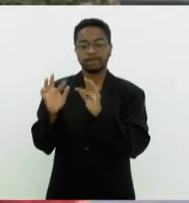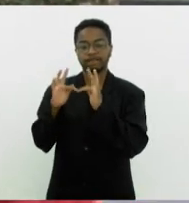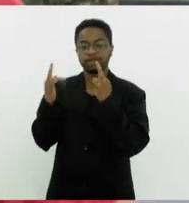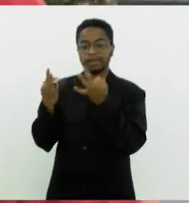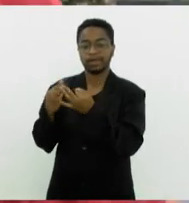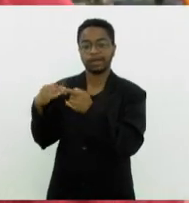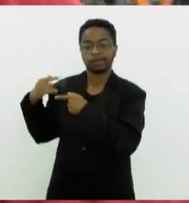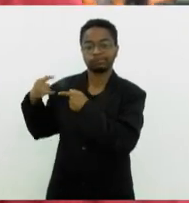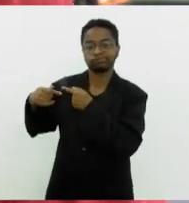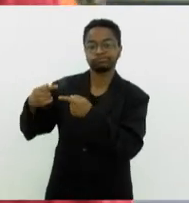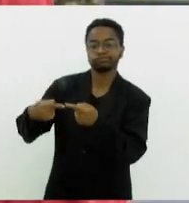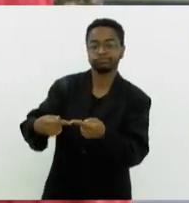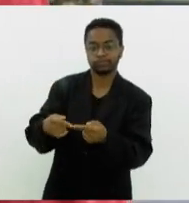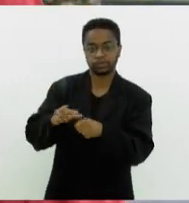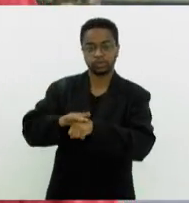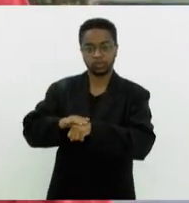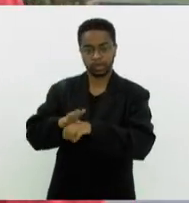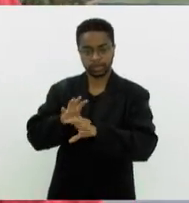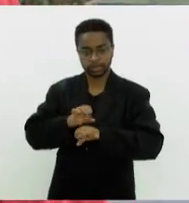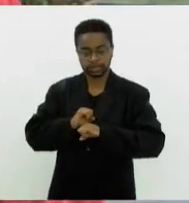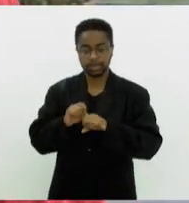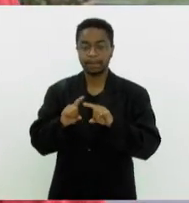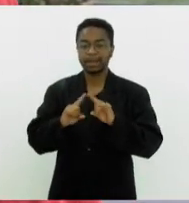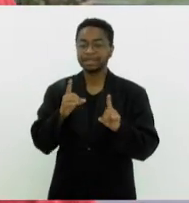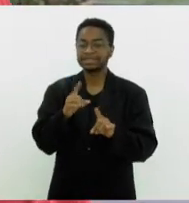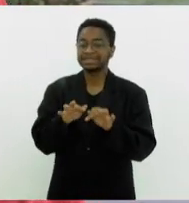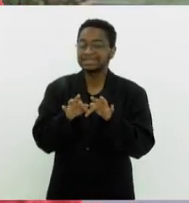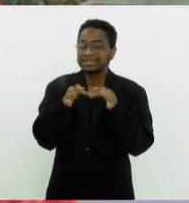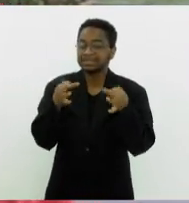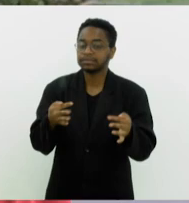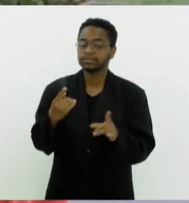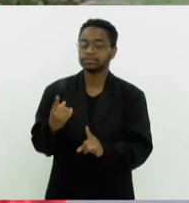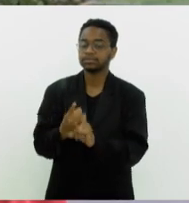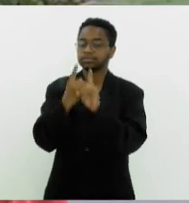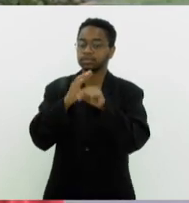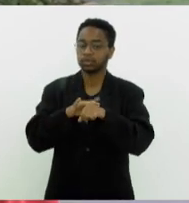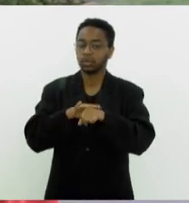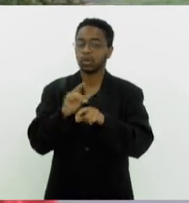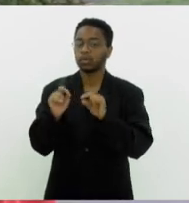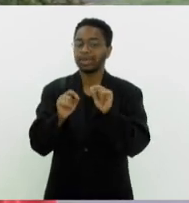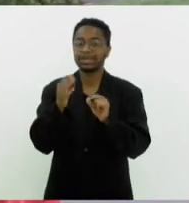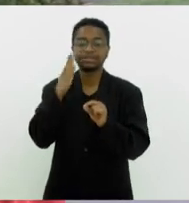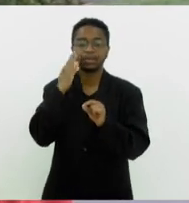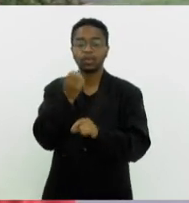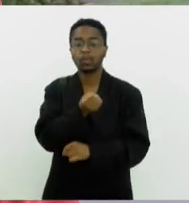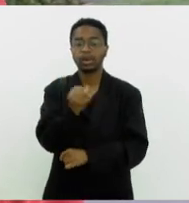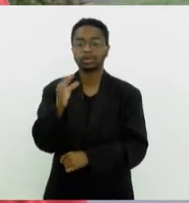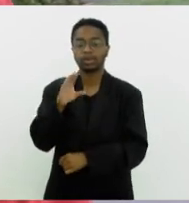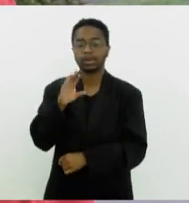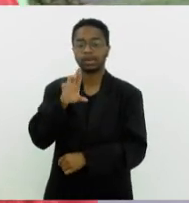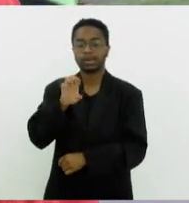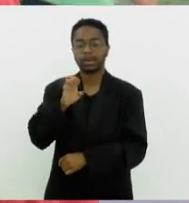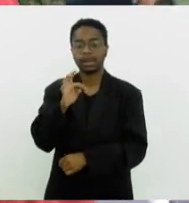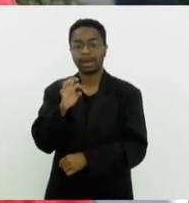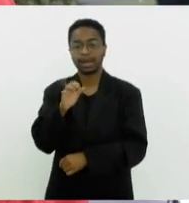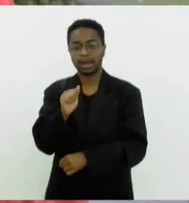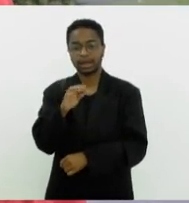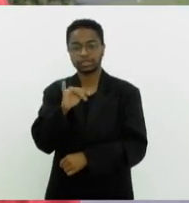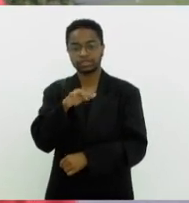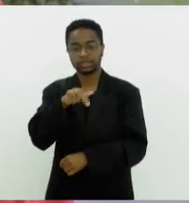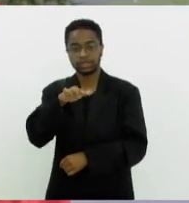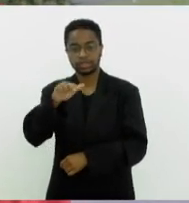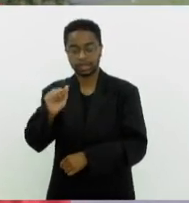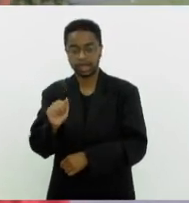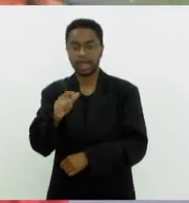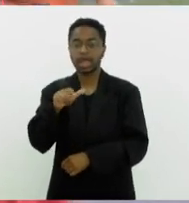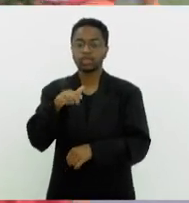forma mais simples de você fazer o diagnóstico é através da dosagem da creatinina, que é um exame extremamente barato, que você